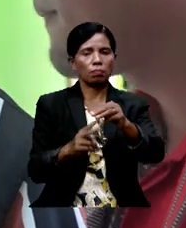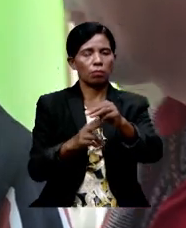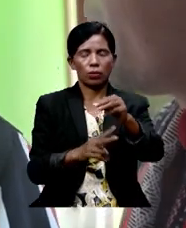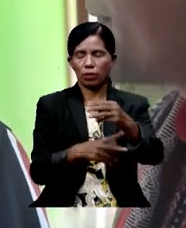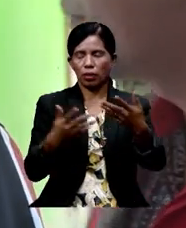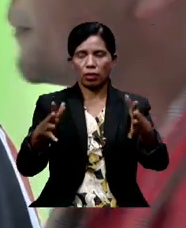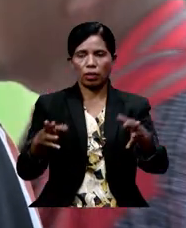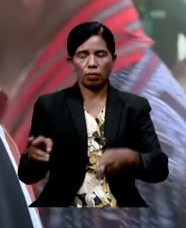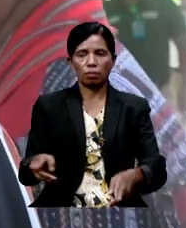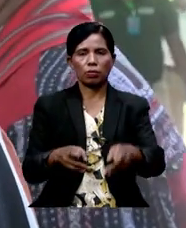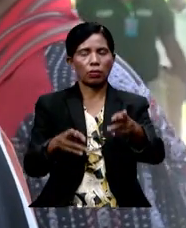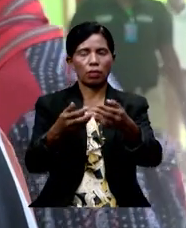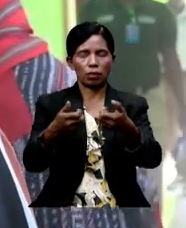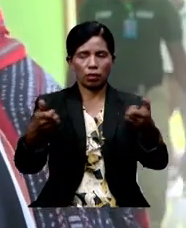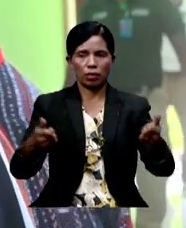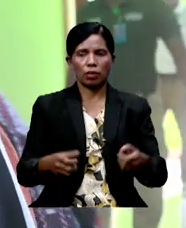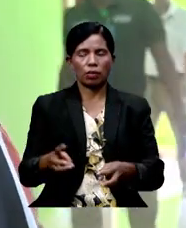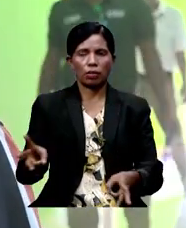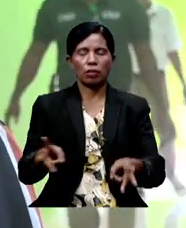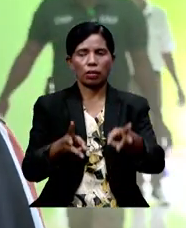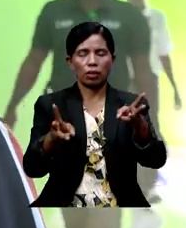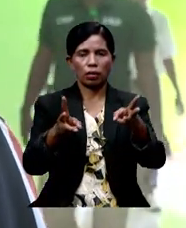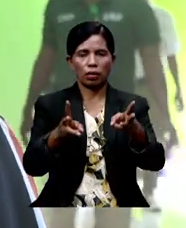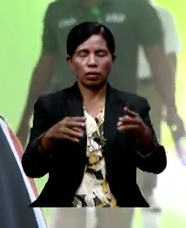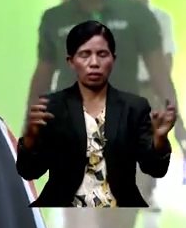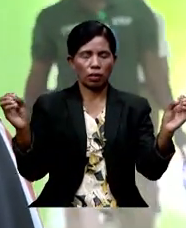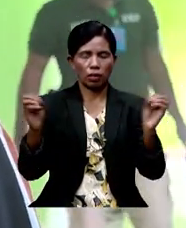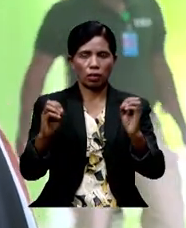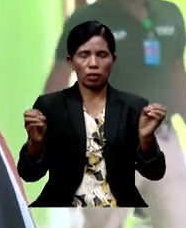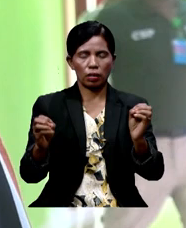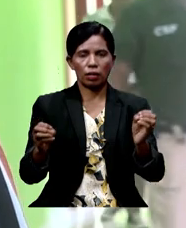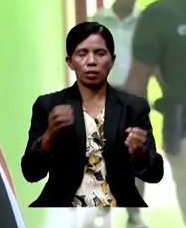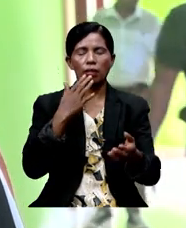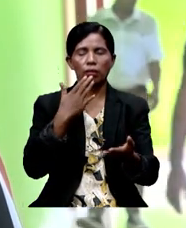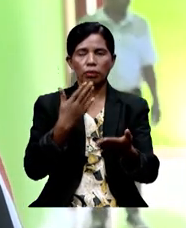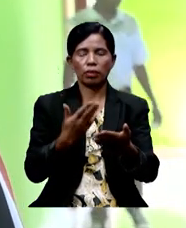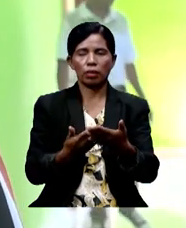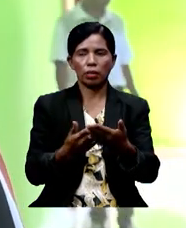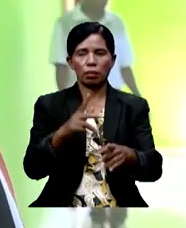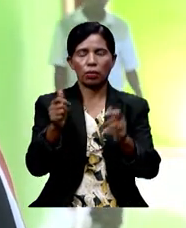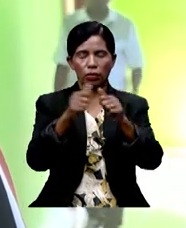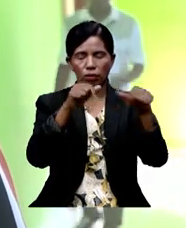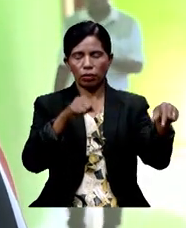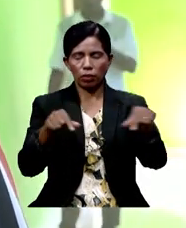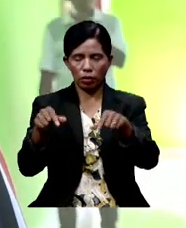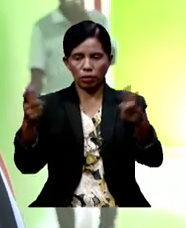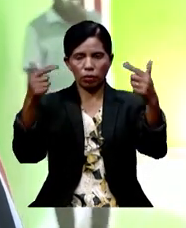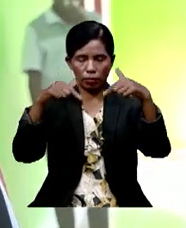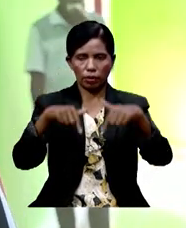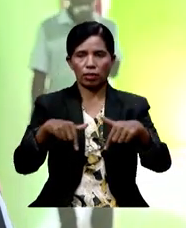mota ia haketak ya no dalang ne la confortável. É uma deficiência ser atual mobilização amanhã.